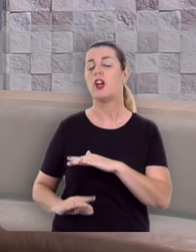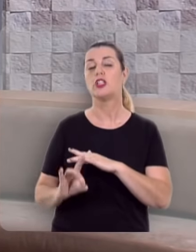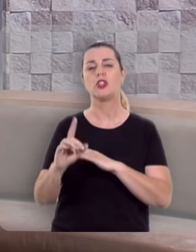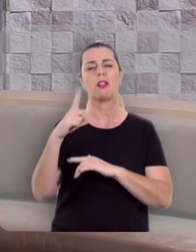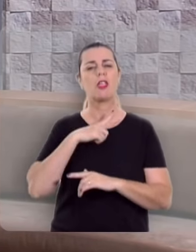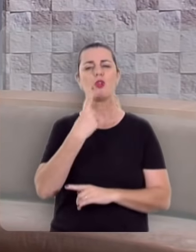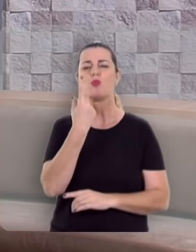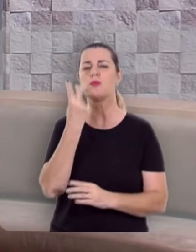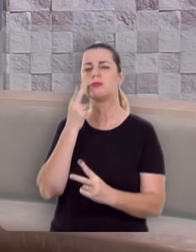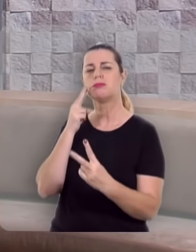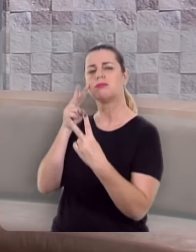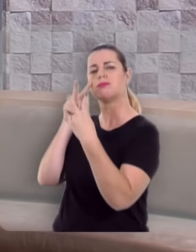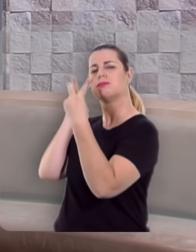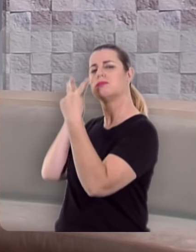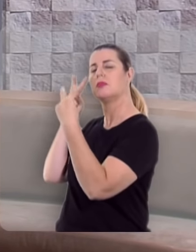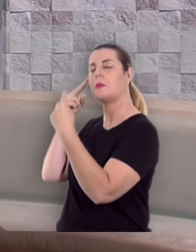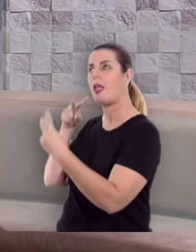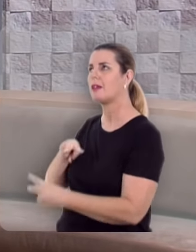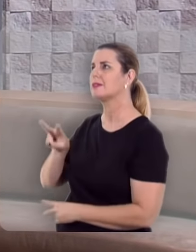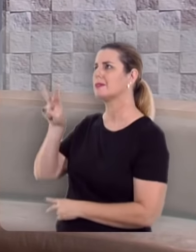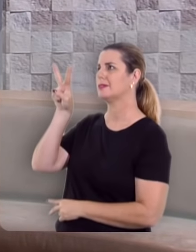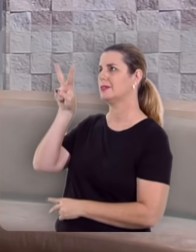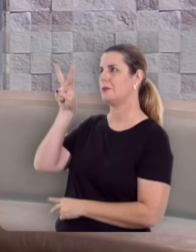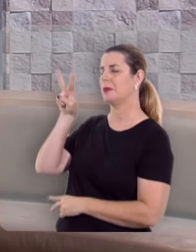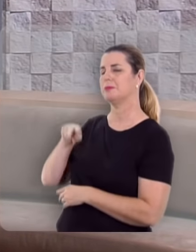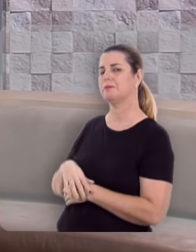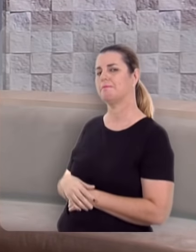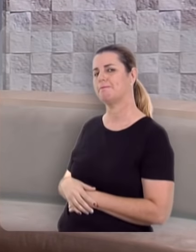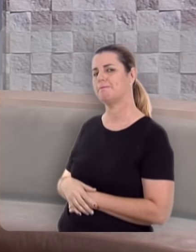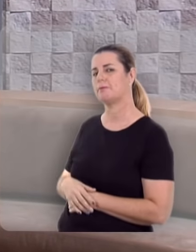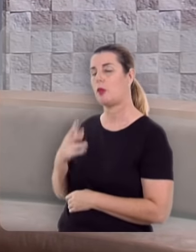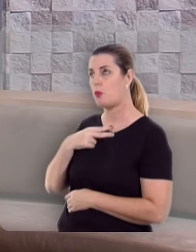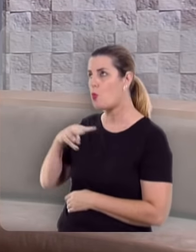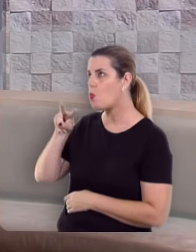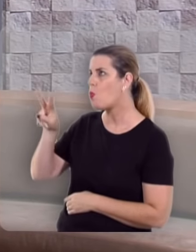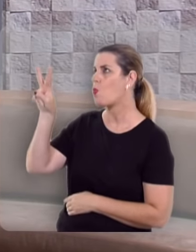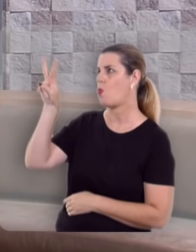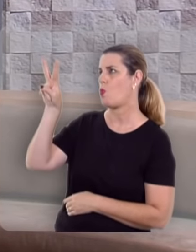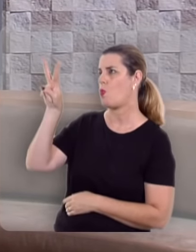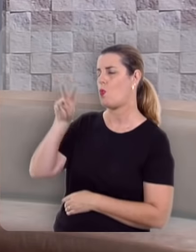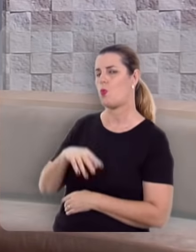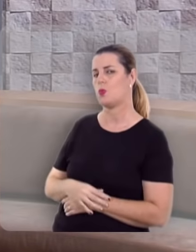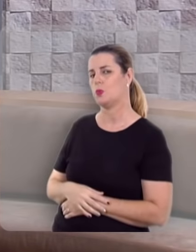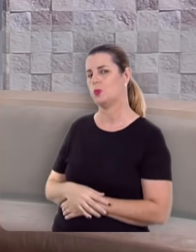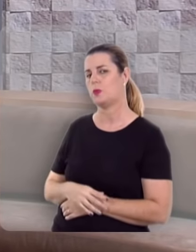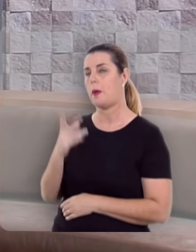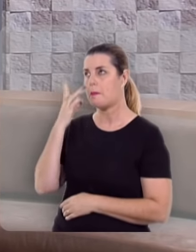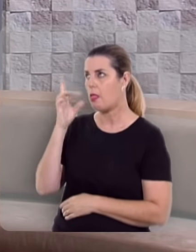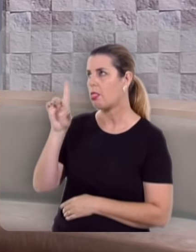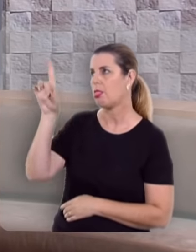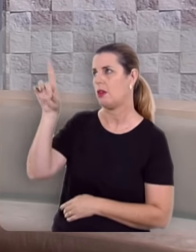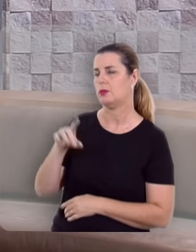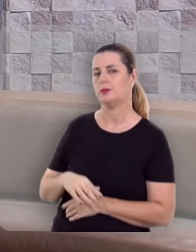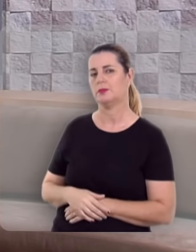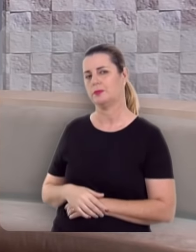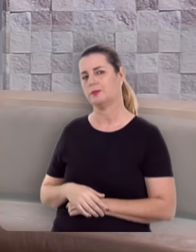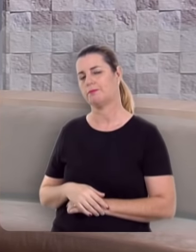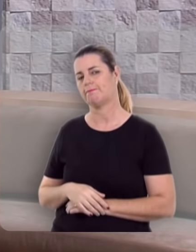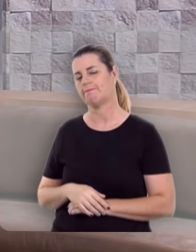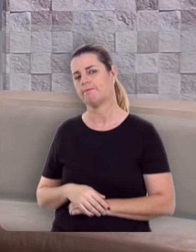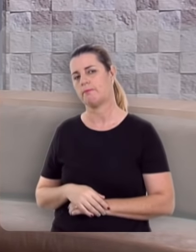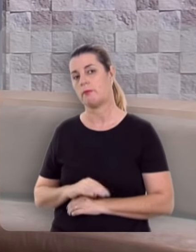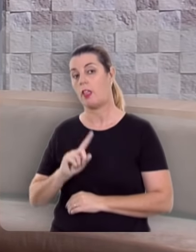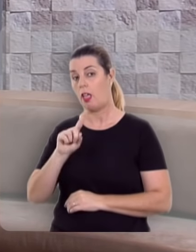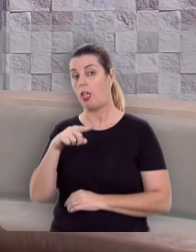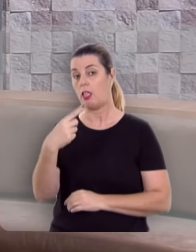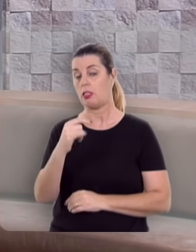adversas. Jó está no fundo do poço, mas quando você está no fundo do poço,